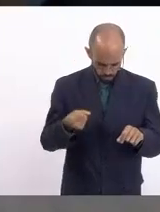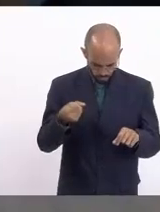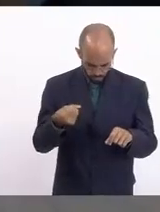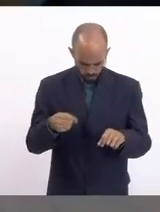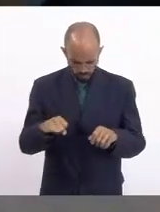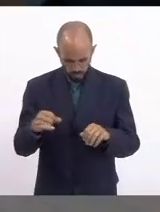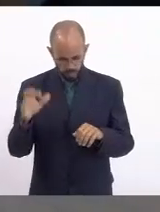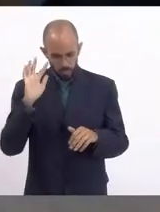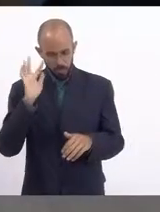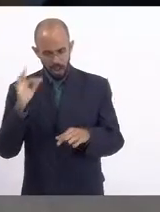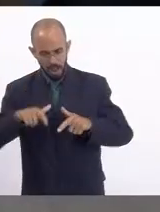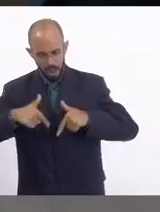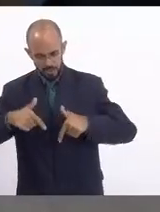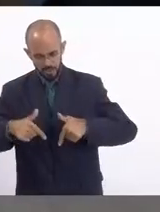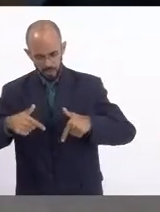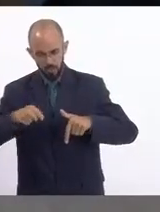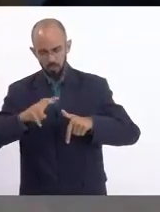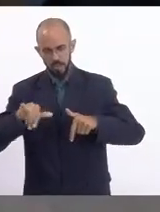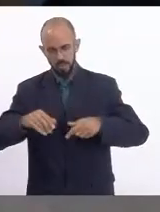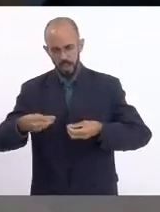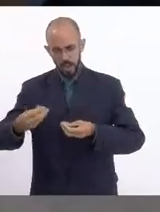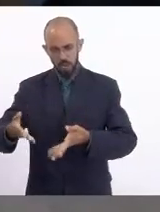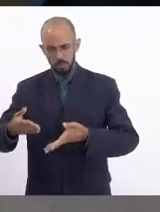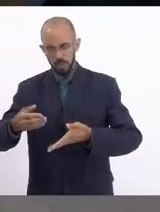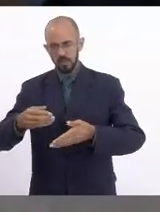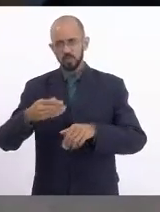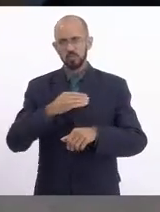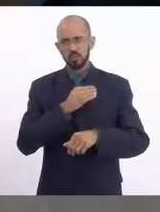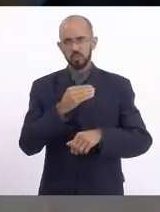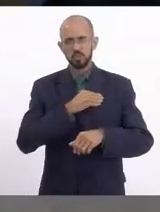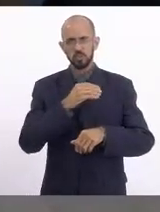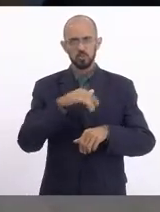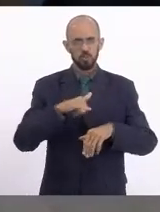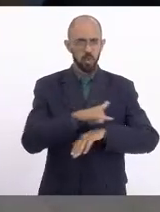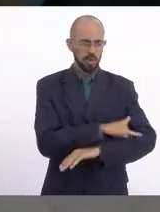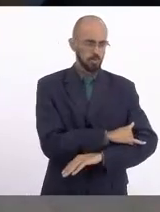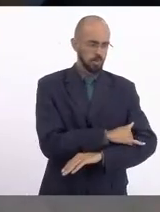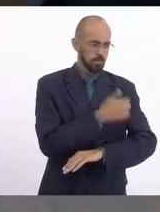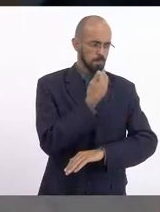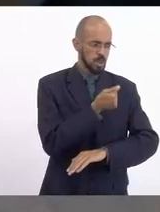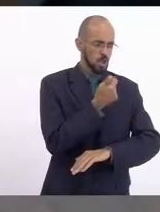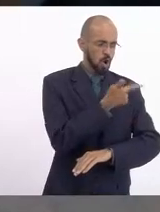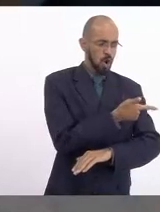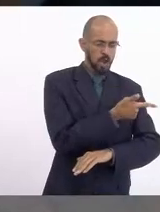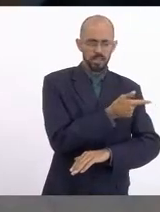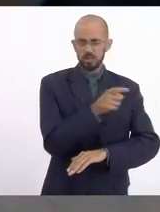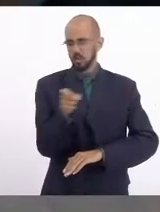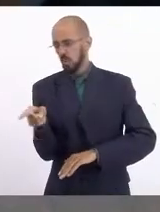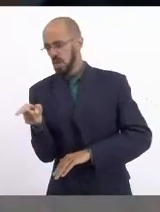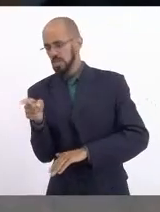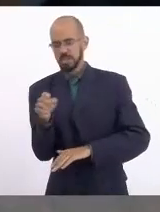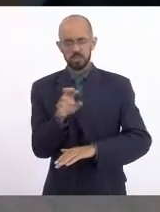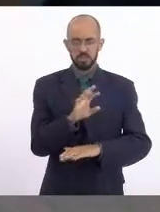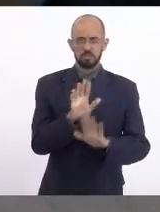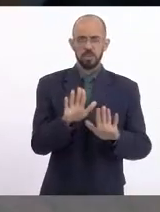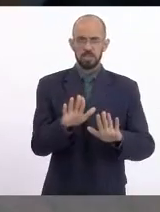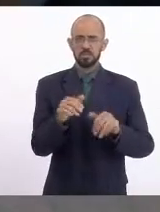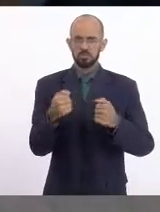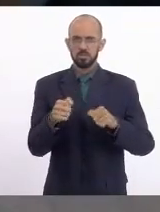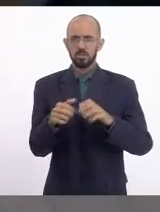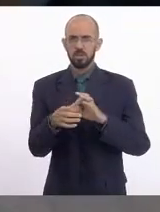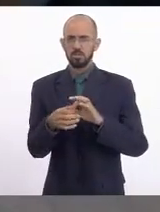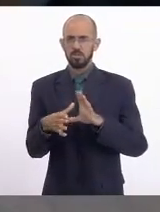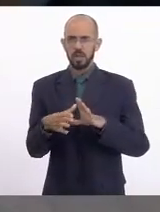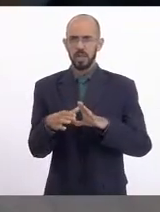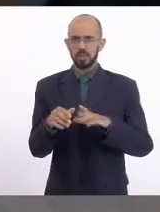medida vai beneficiar mais um aeroporto outro o que eu acho que nós devemos ter é a liberdade da